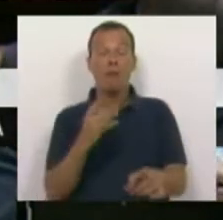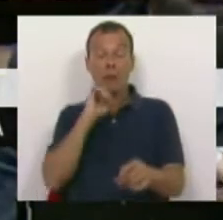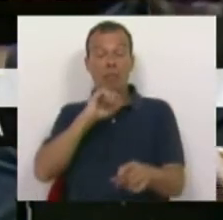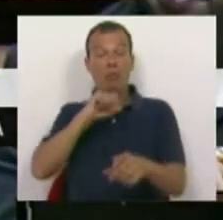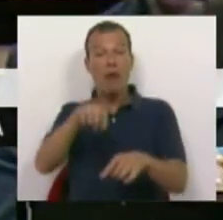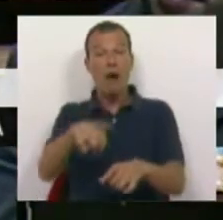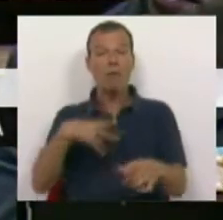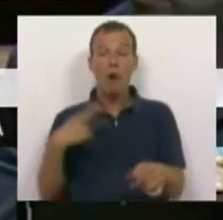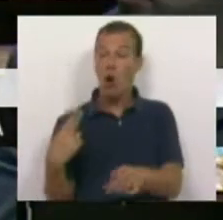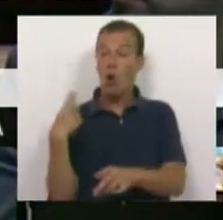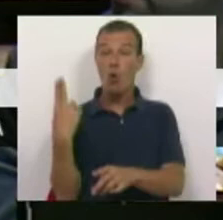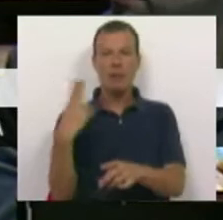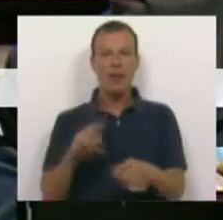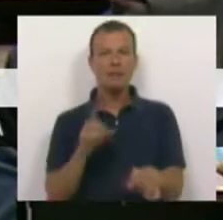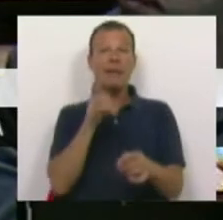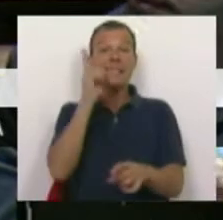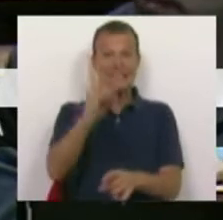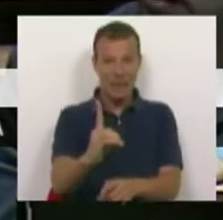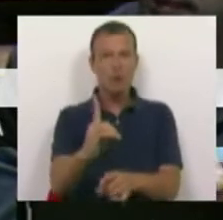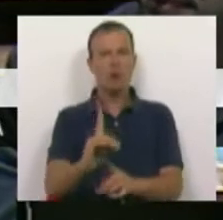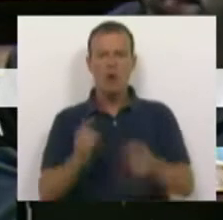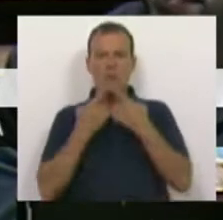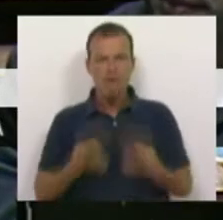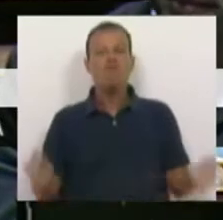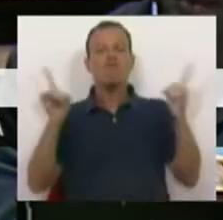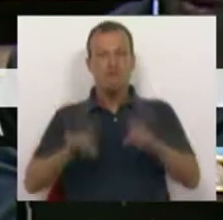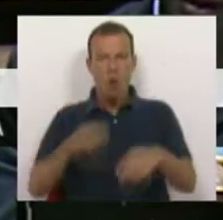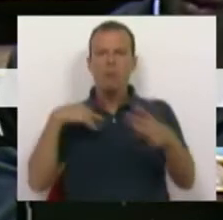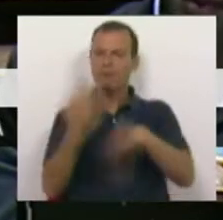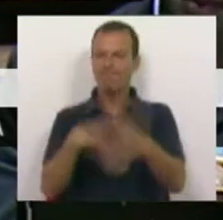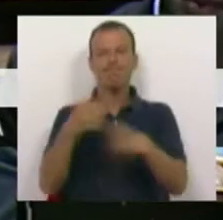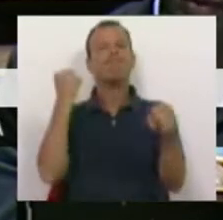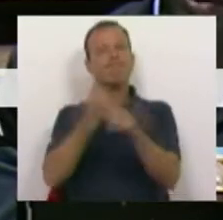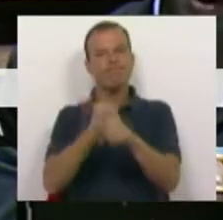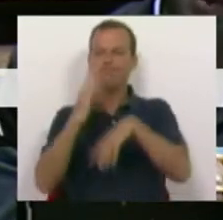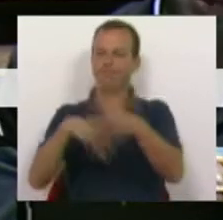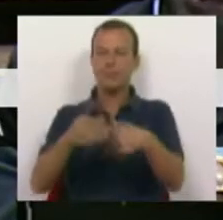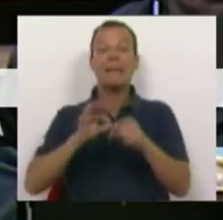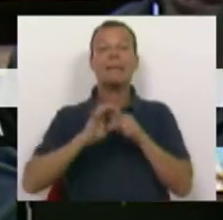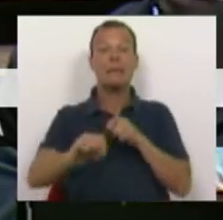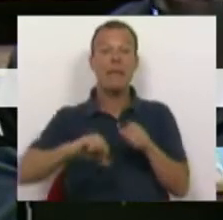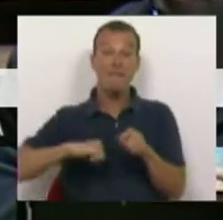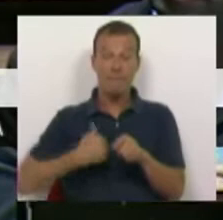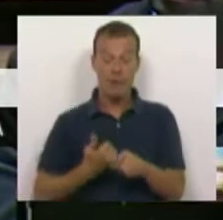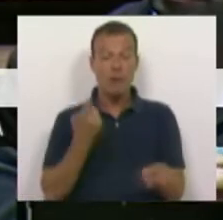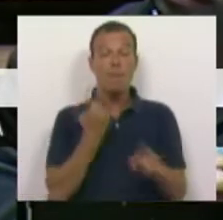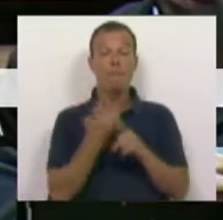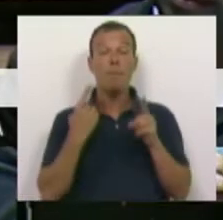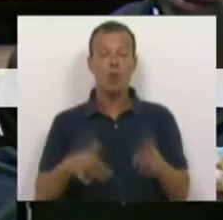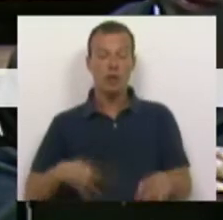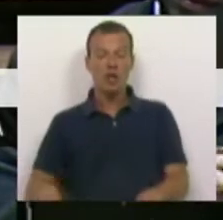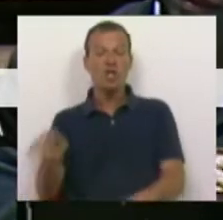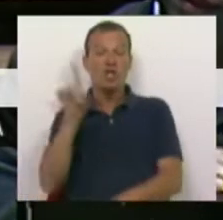unidades com 6 carruagens comecem a voltar a funcionar na linha verde. Isto porque, senhoras e